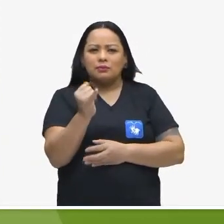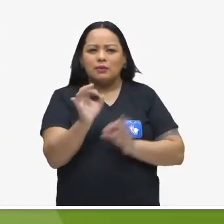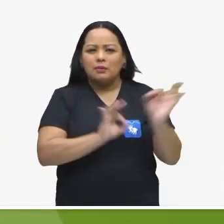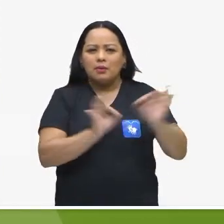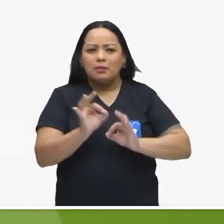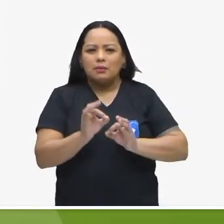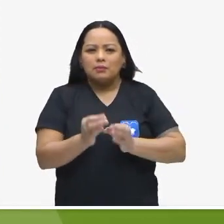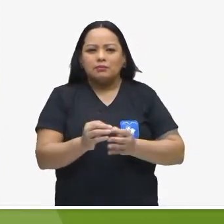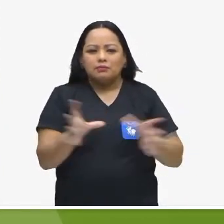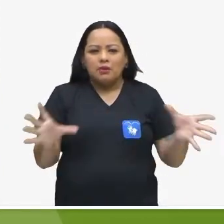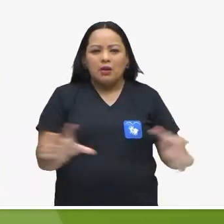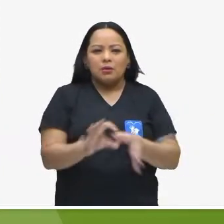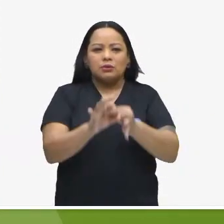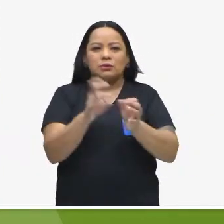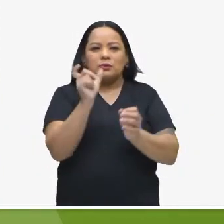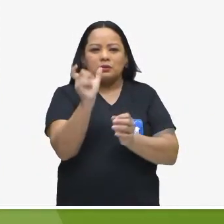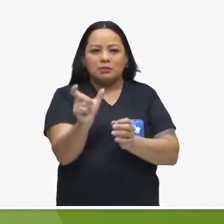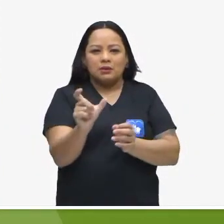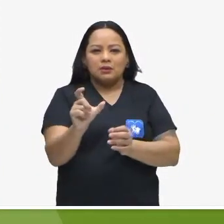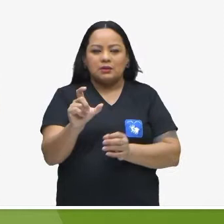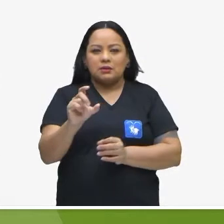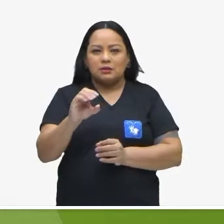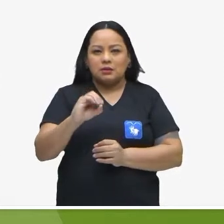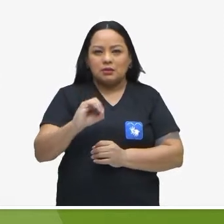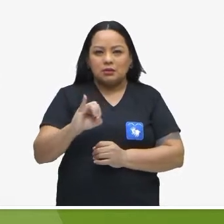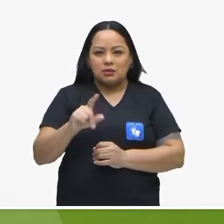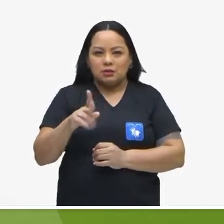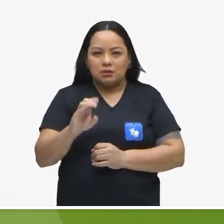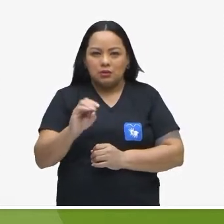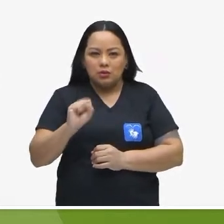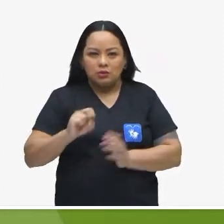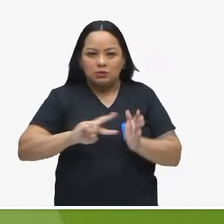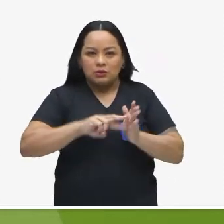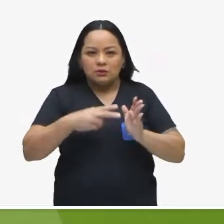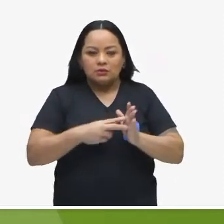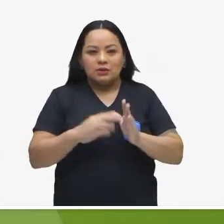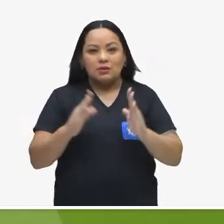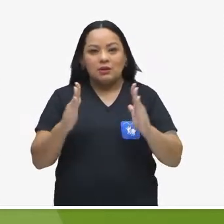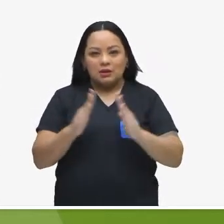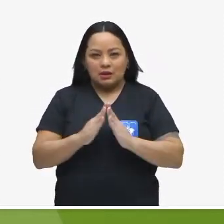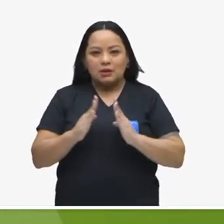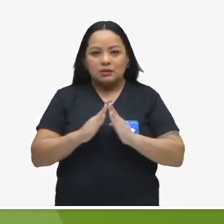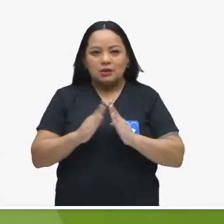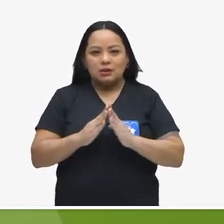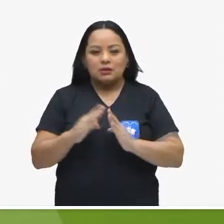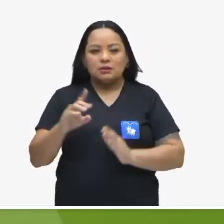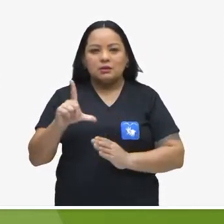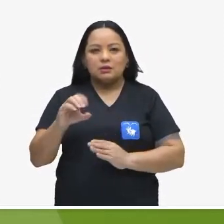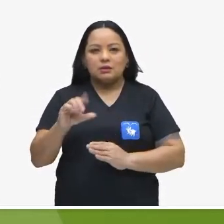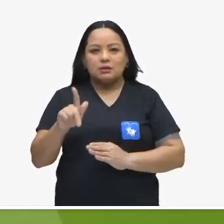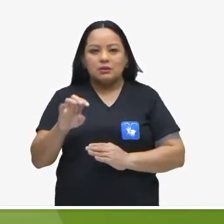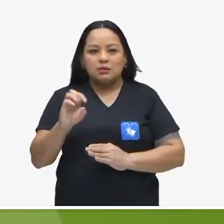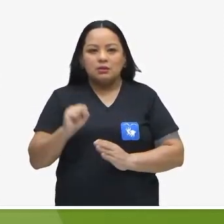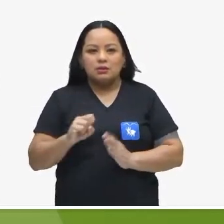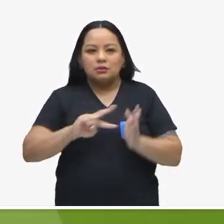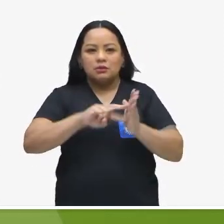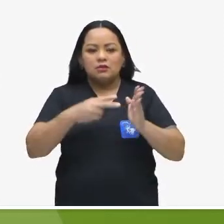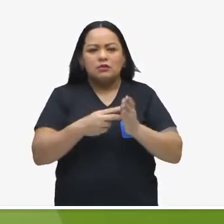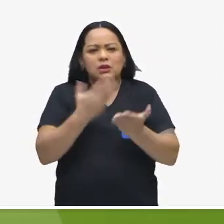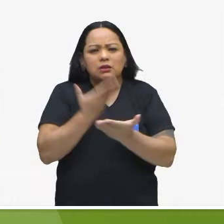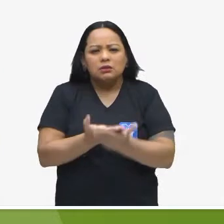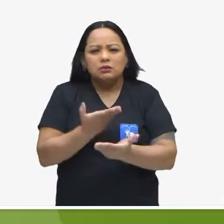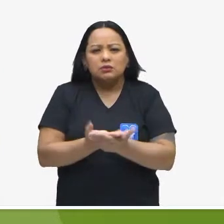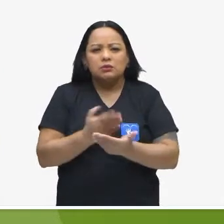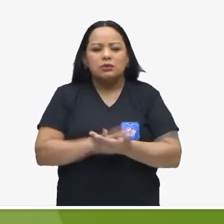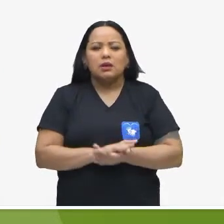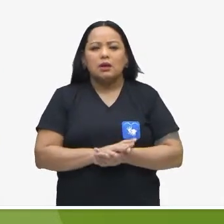das junções das palavras oikos, que quer dizer casa, e logos, que quer dizer estudo.